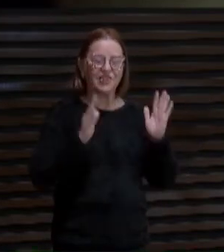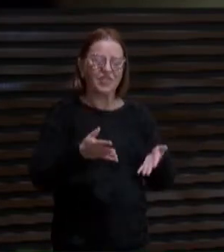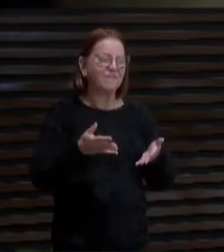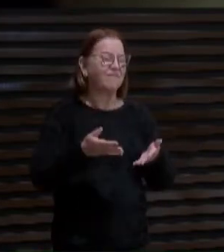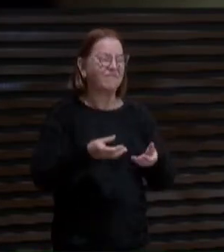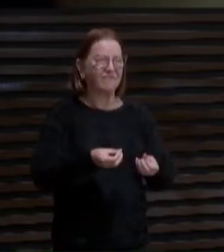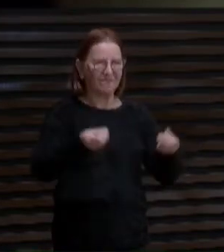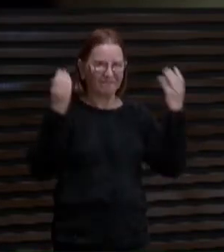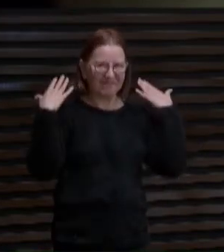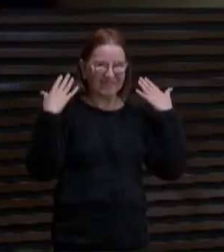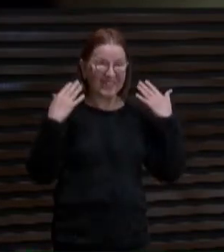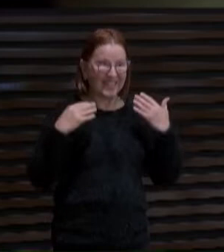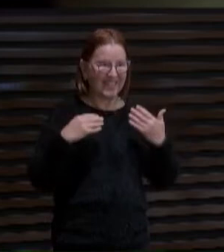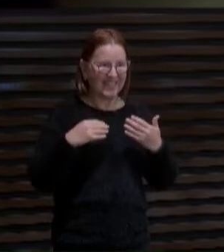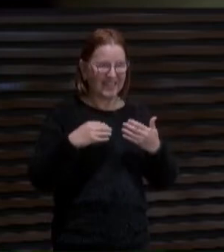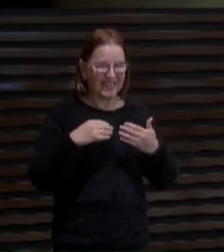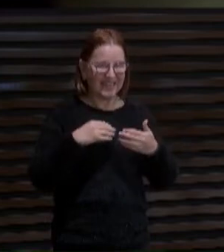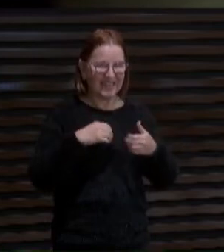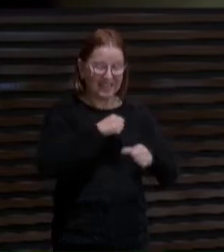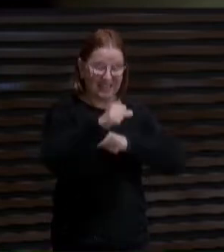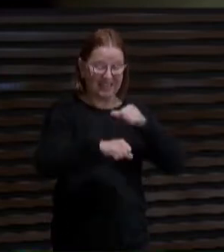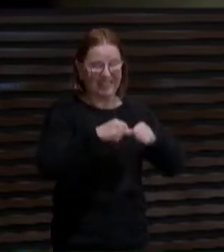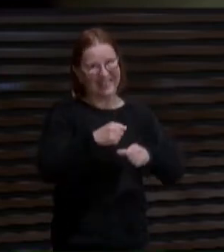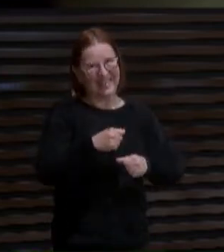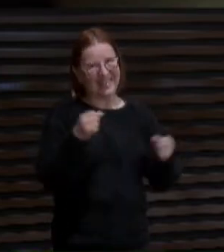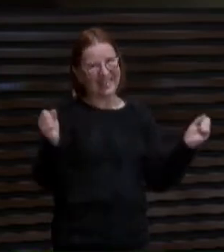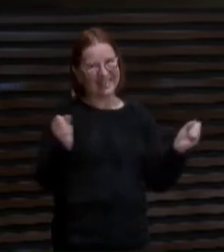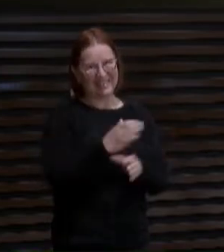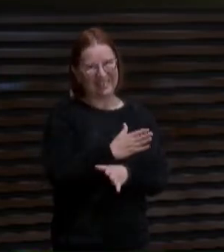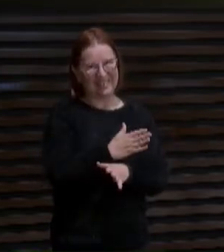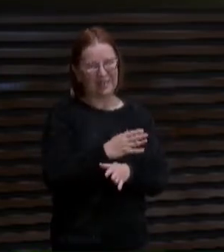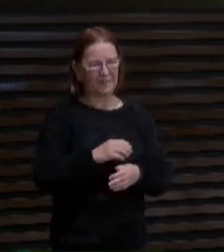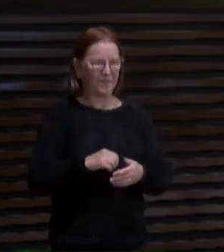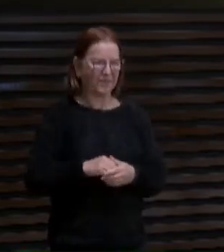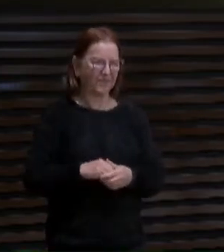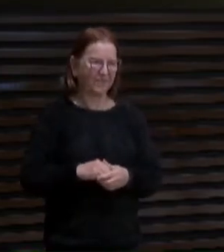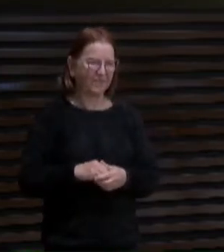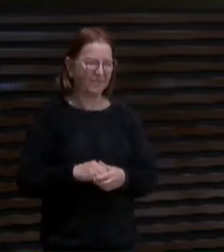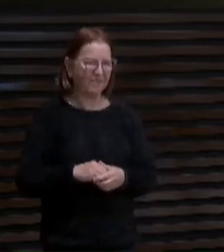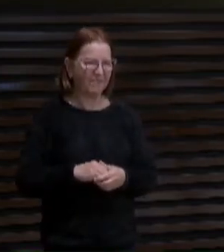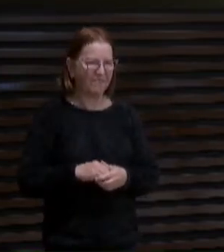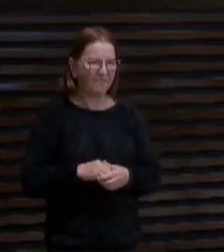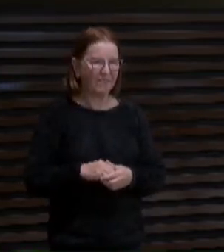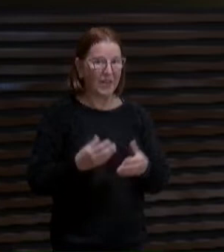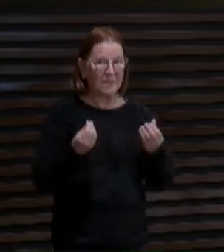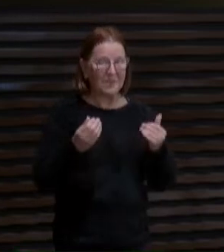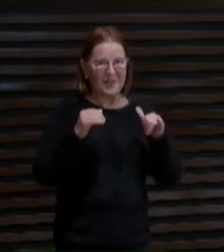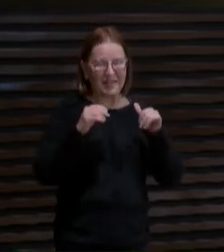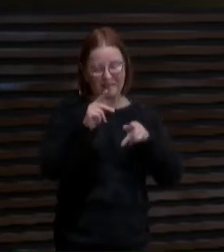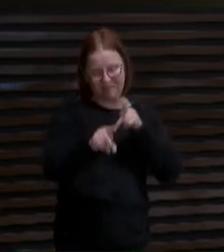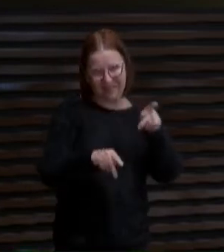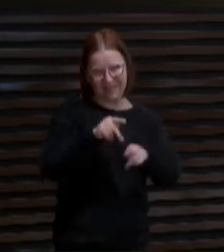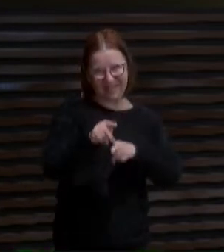passaram Eis que se fizeram novas eu quero dizer para vocês que muitas pessoas